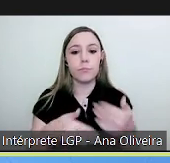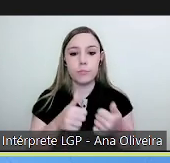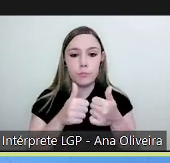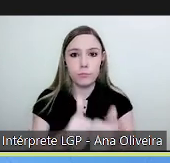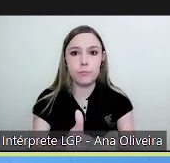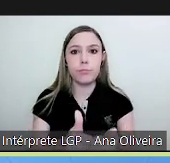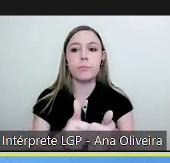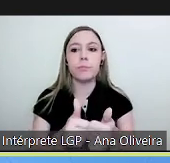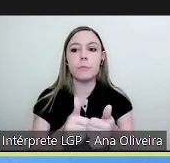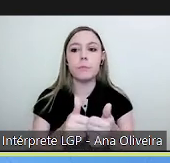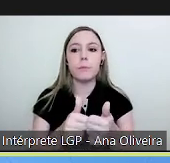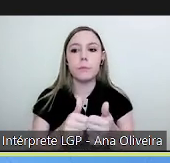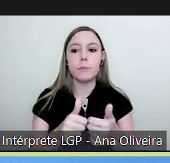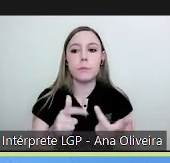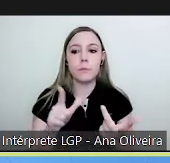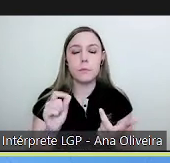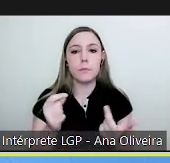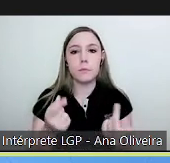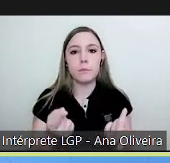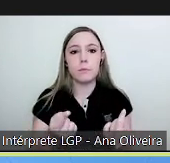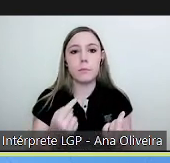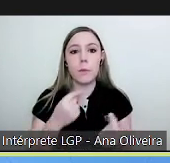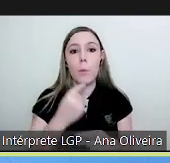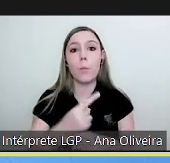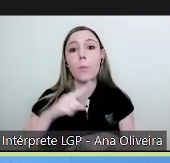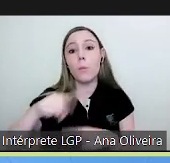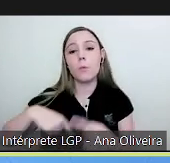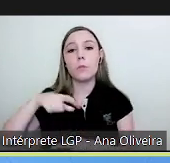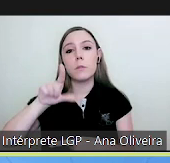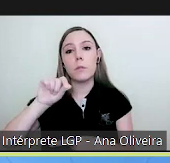ser reportado, porque depois também